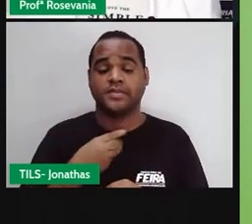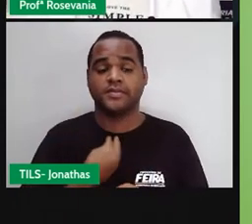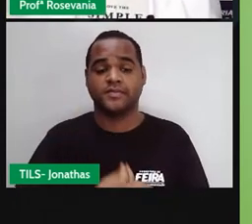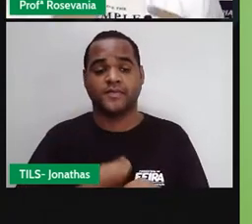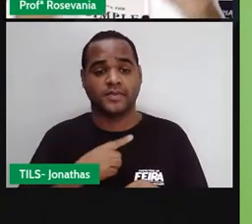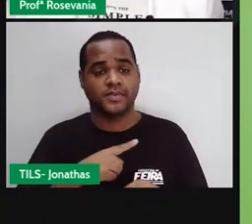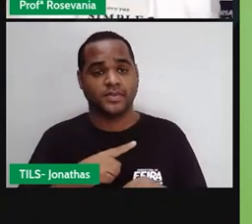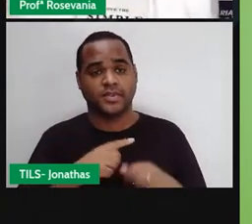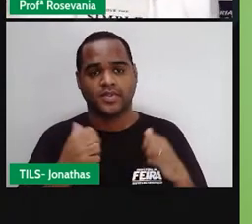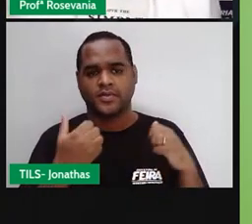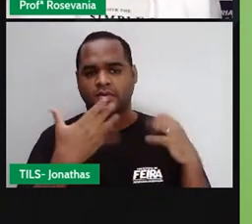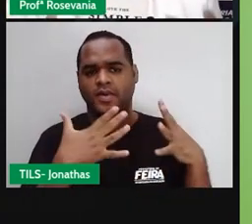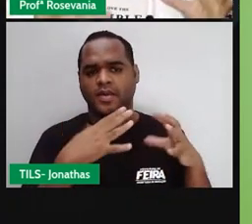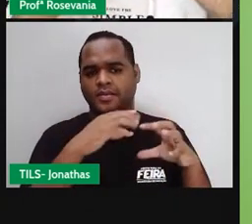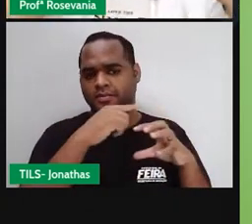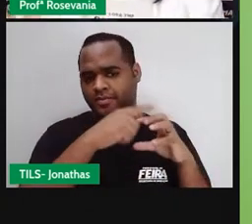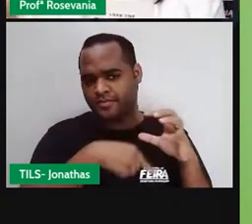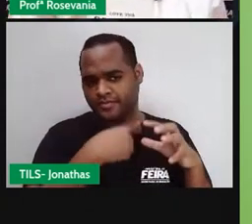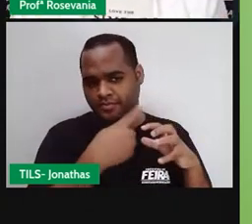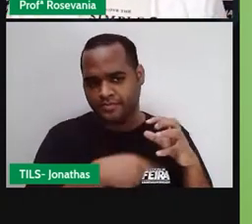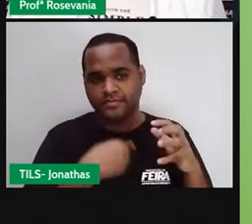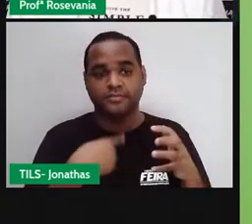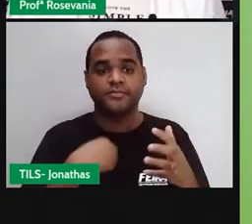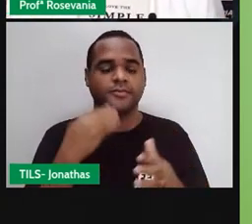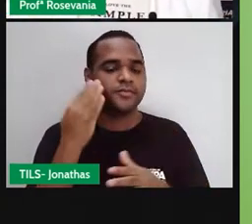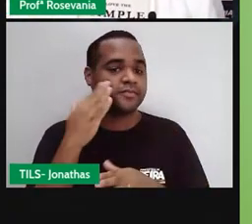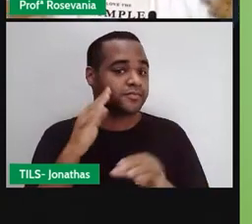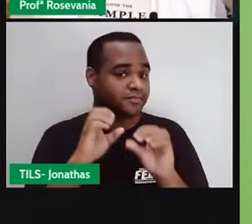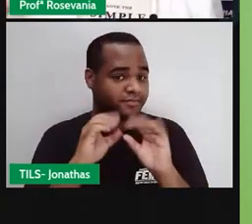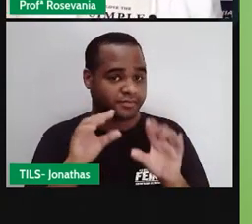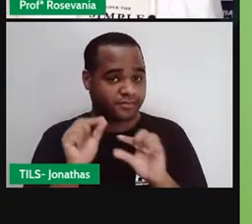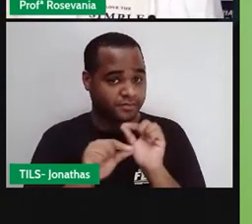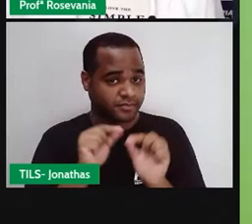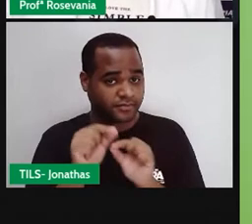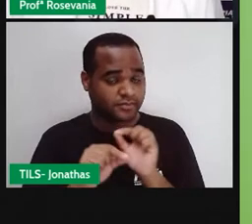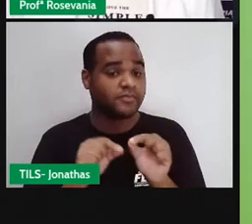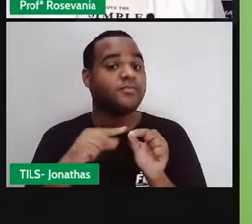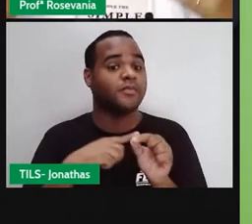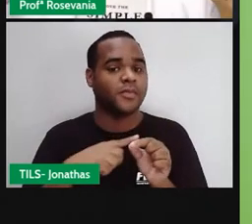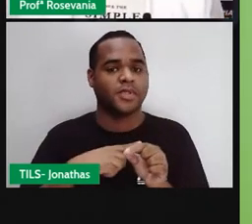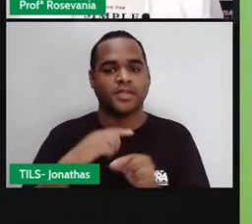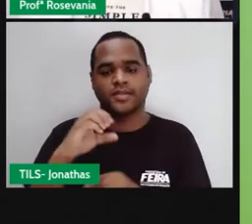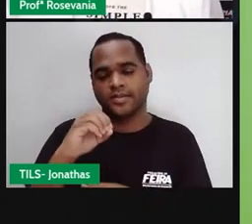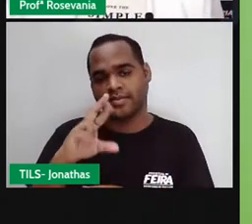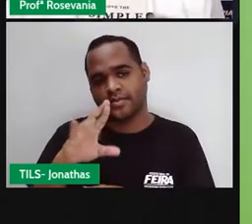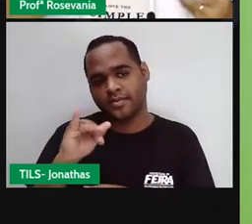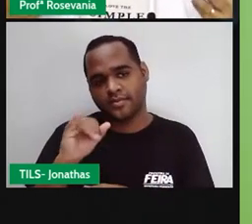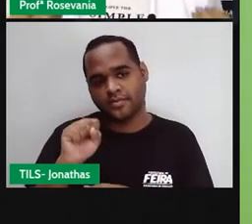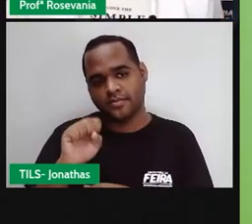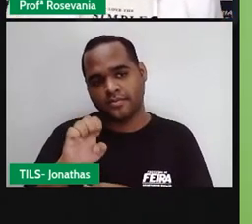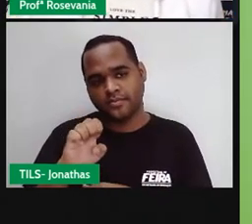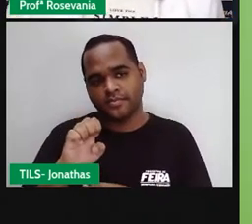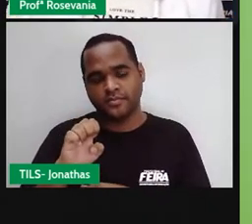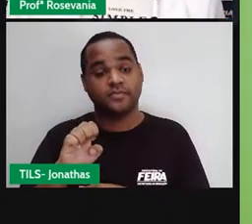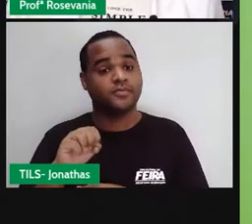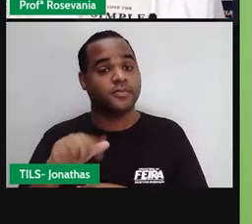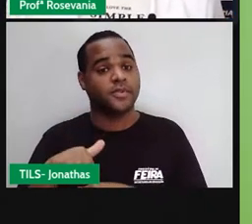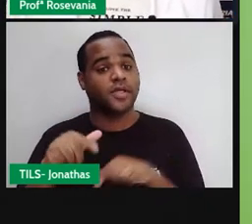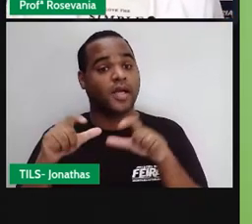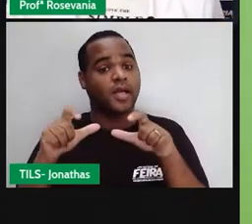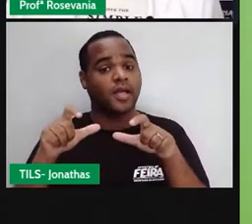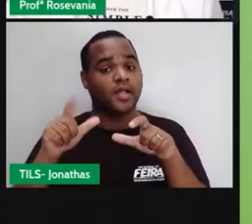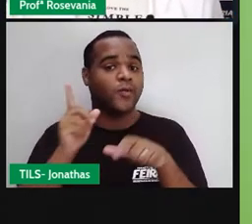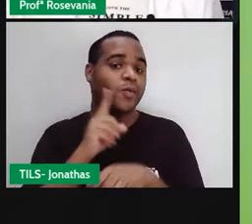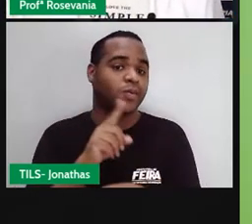o mercado mundial estava fazendo. Então, bora entender o que que é isso. Com essa crise econômica, ou seja, os Estados Unidos não tinha mais para quem vender